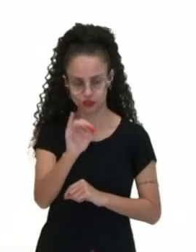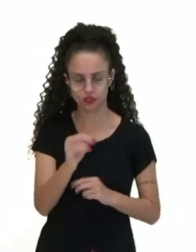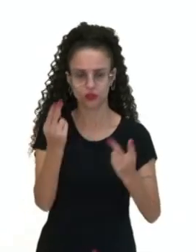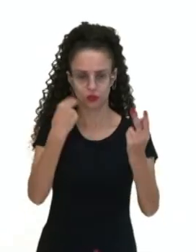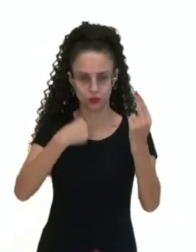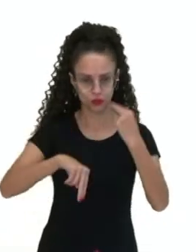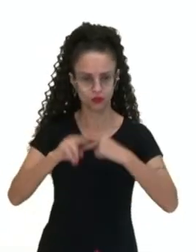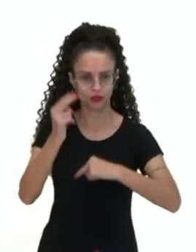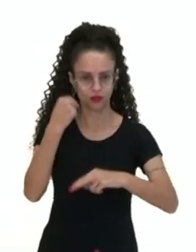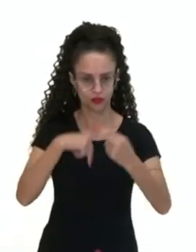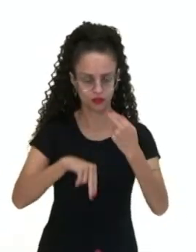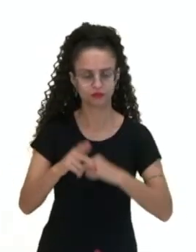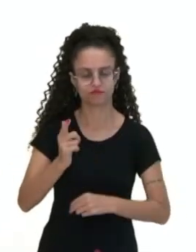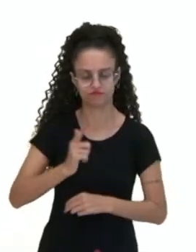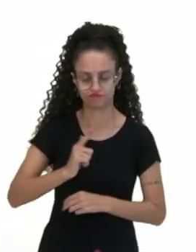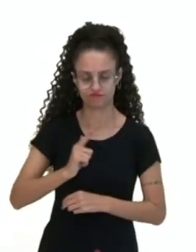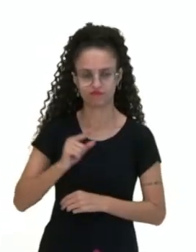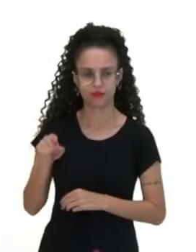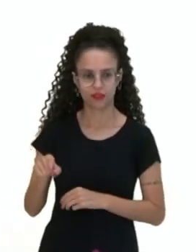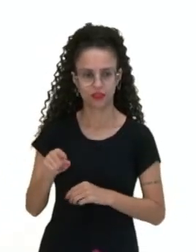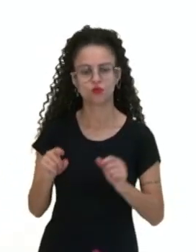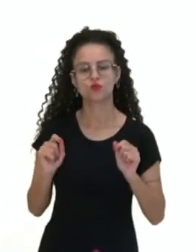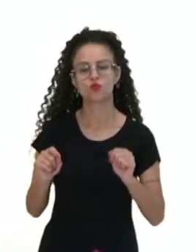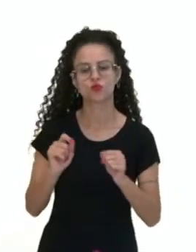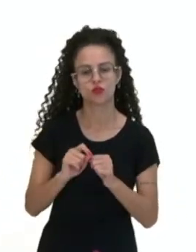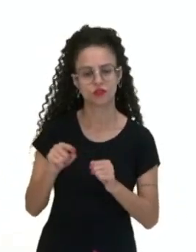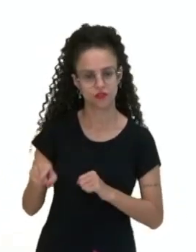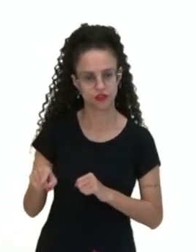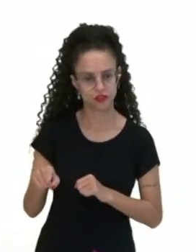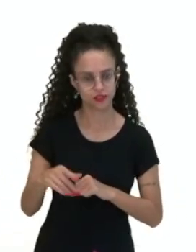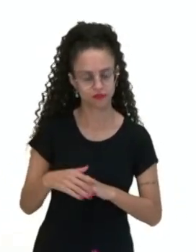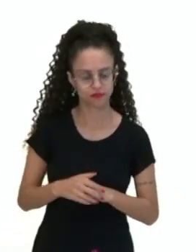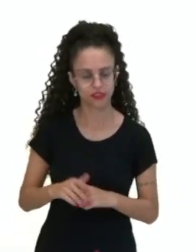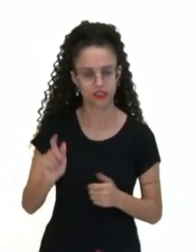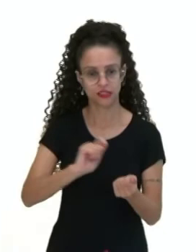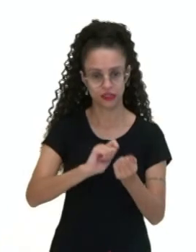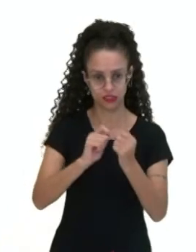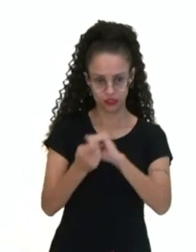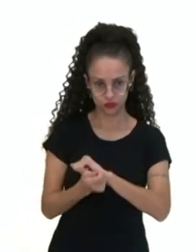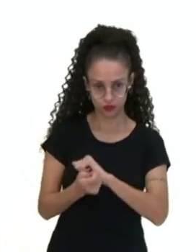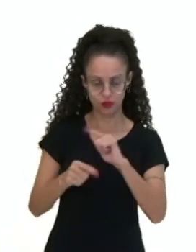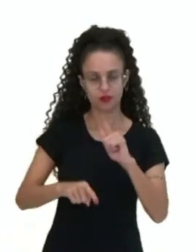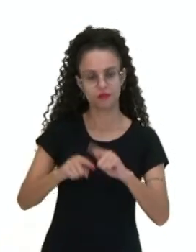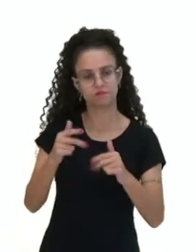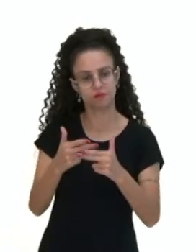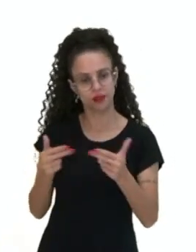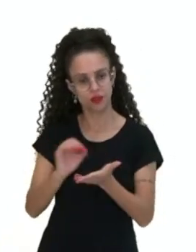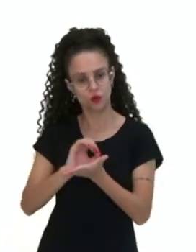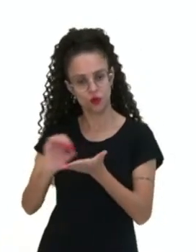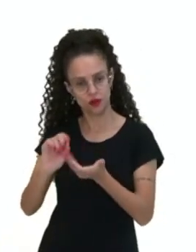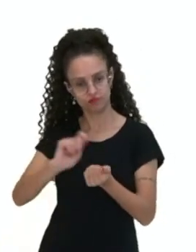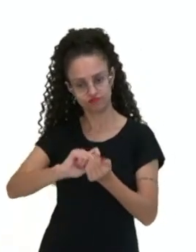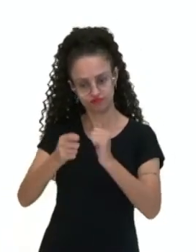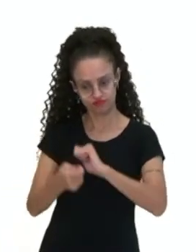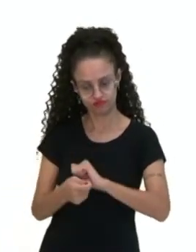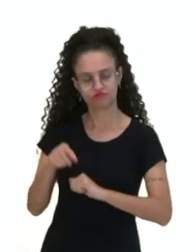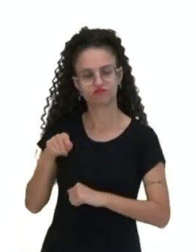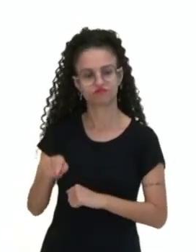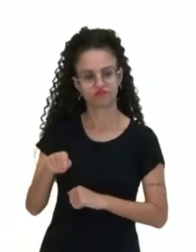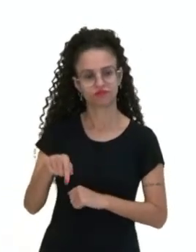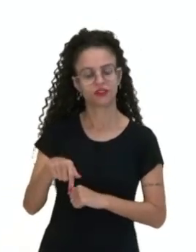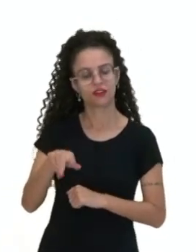que tem, né, em cada organismo. E o que eles vão fazer? Eles vão transformar a matéria orgânica em inorgânica. E daqui vai